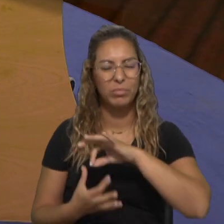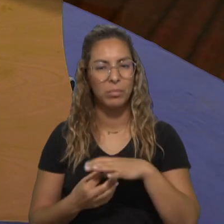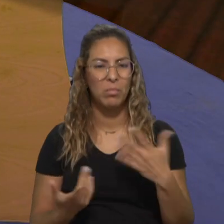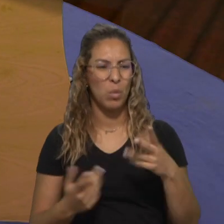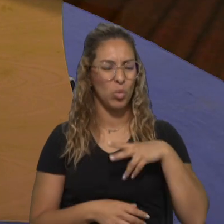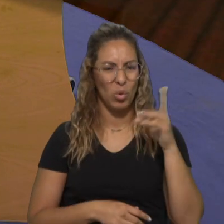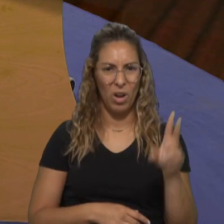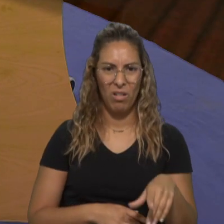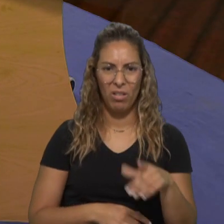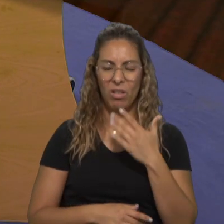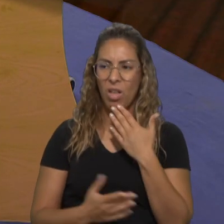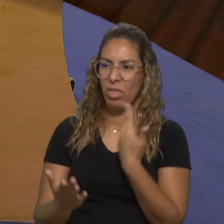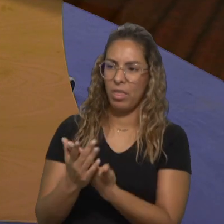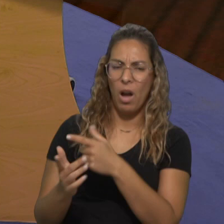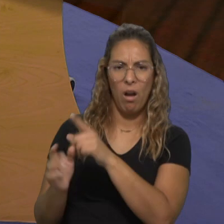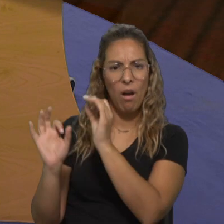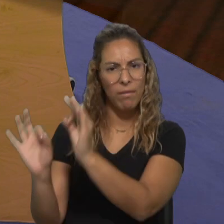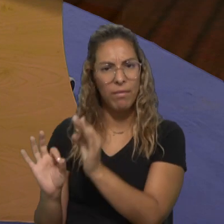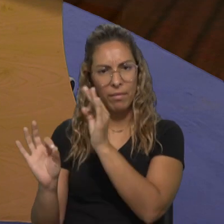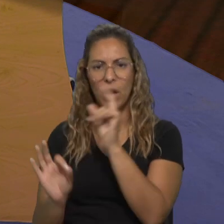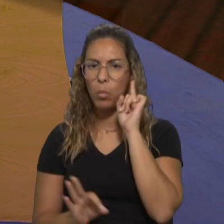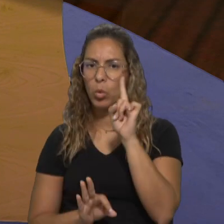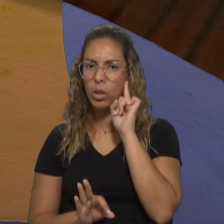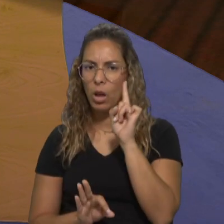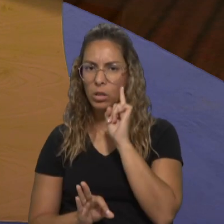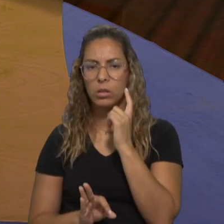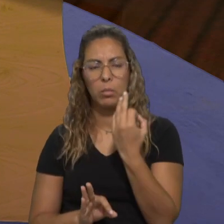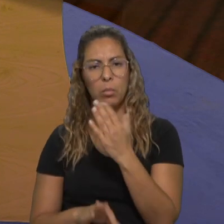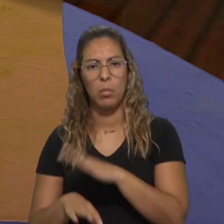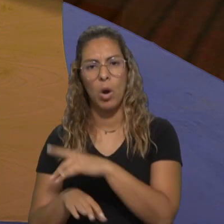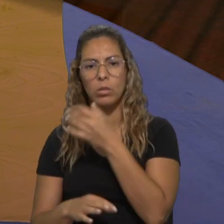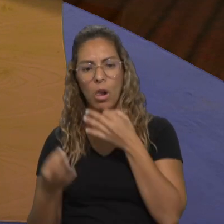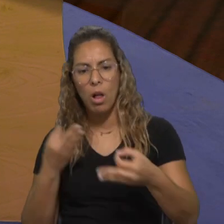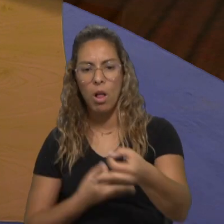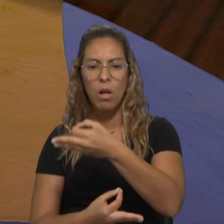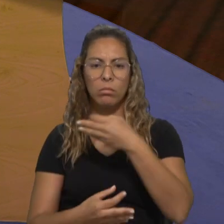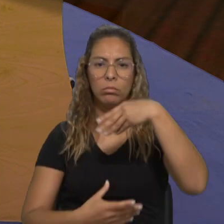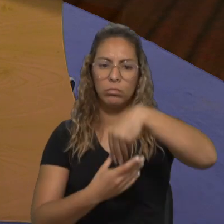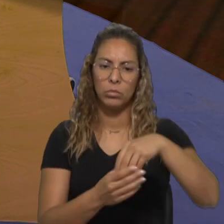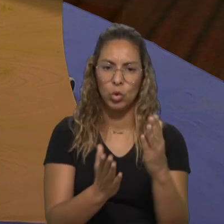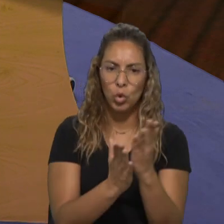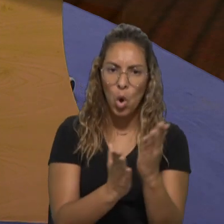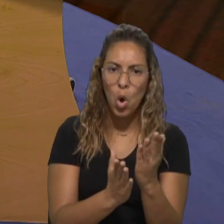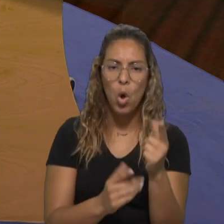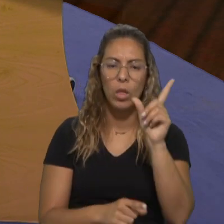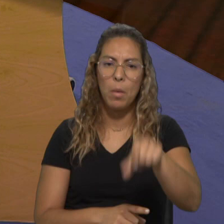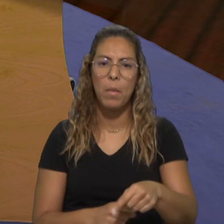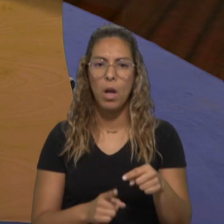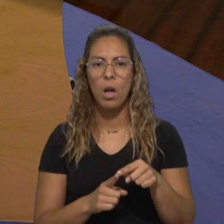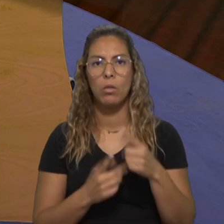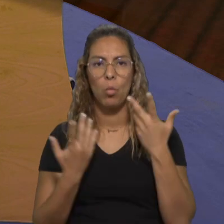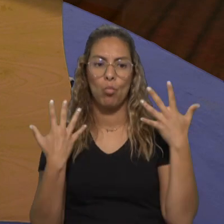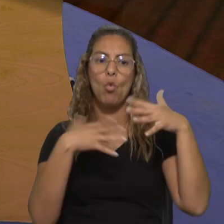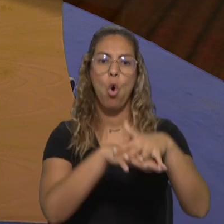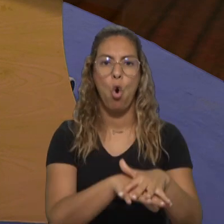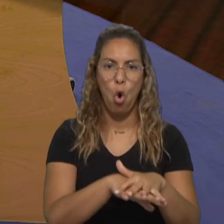bastante importância, e também porque falamos muito sobre isso nas escolas e já existe muita envolvência